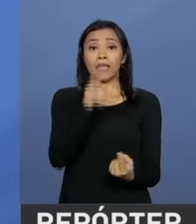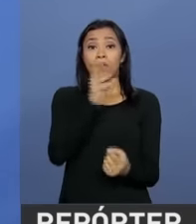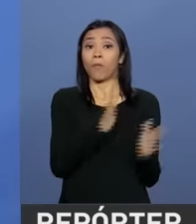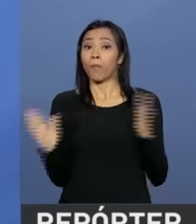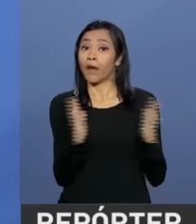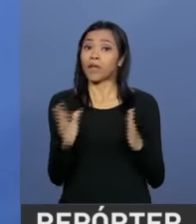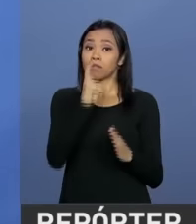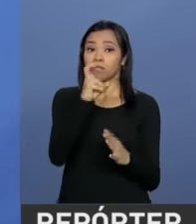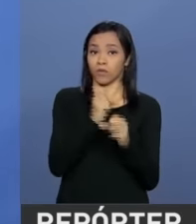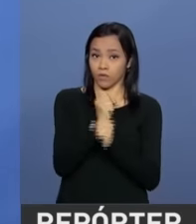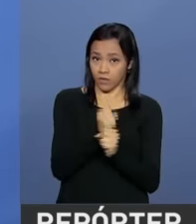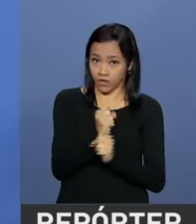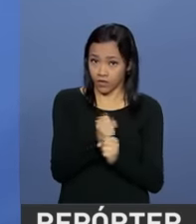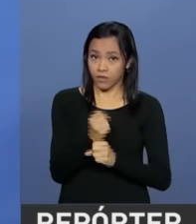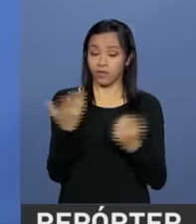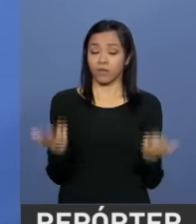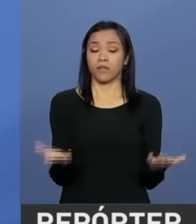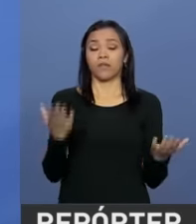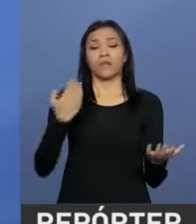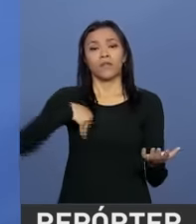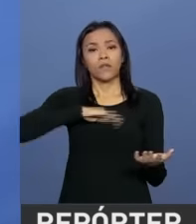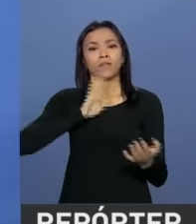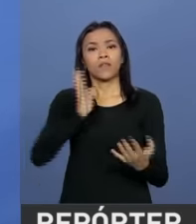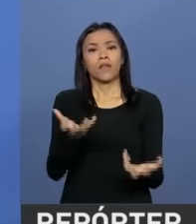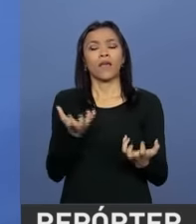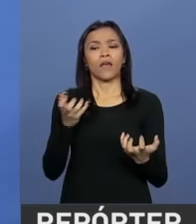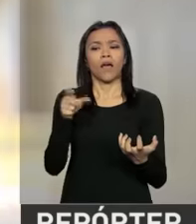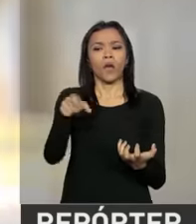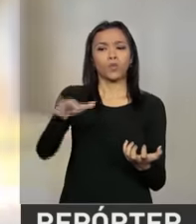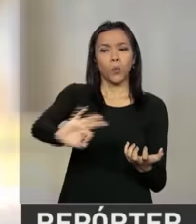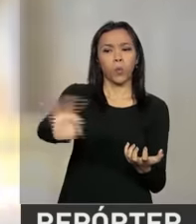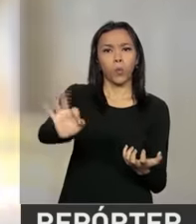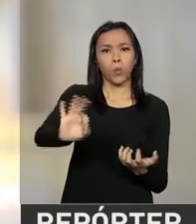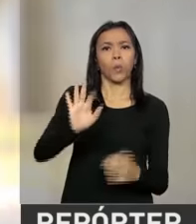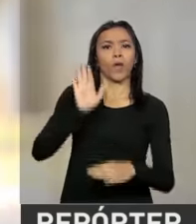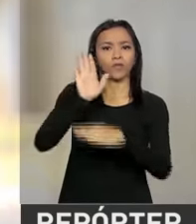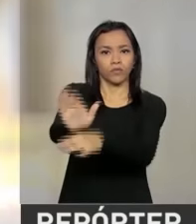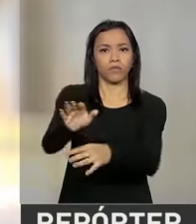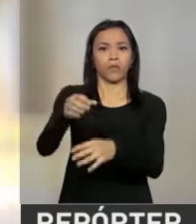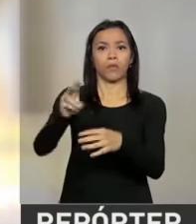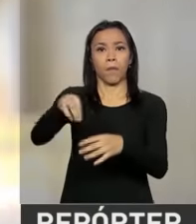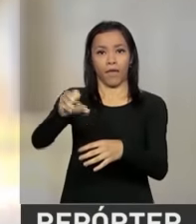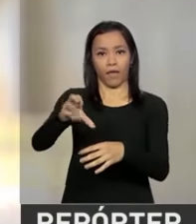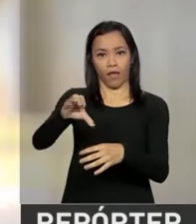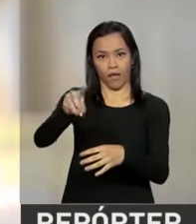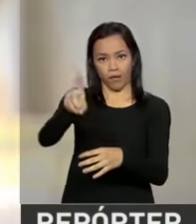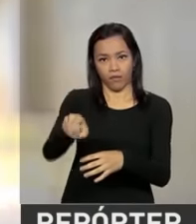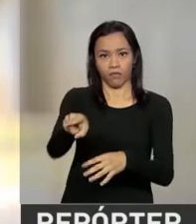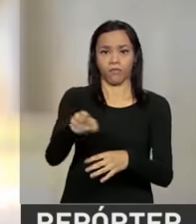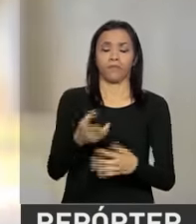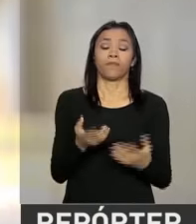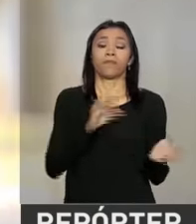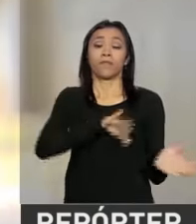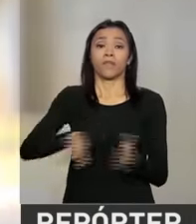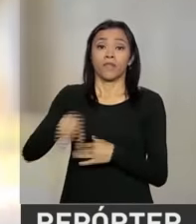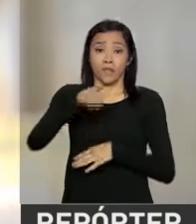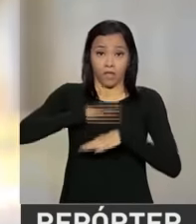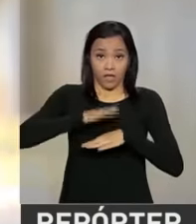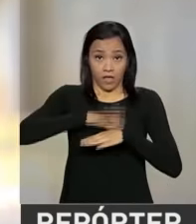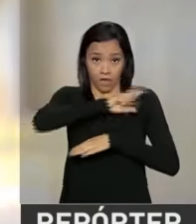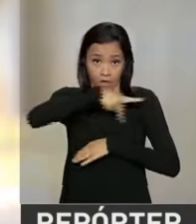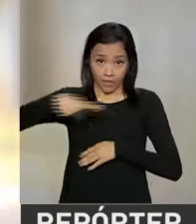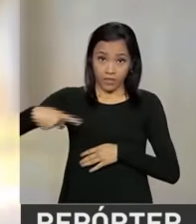intenção Exatamente é atuar aonde o mercado não está atuando o objetivo das duas linhas segundo a presidente do